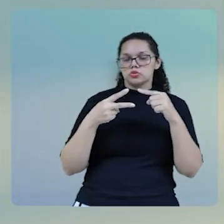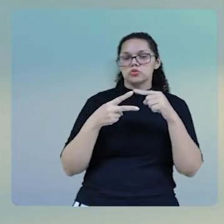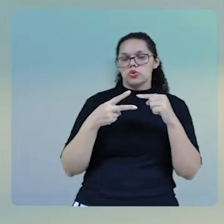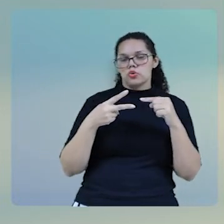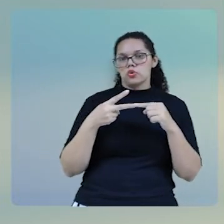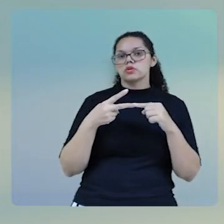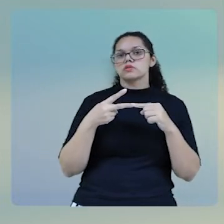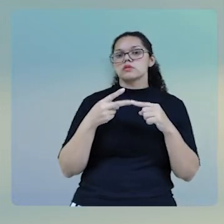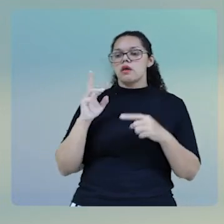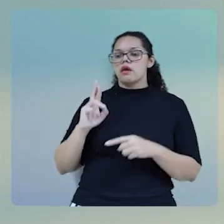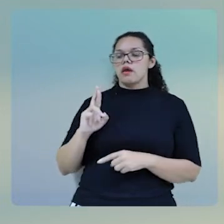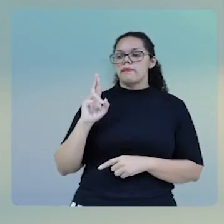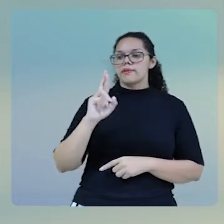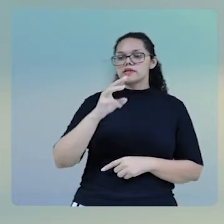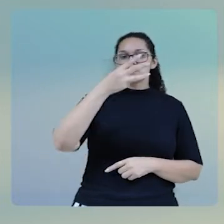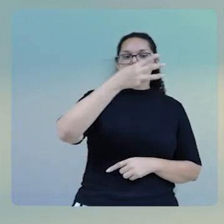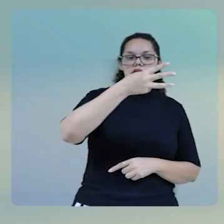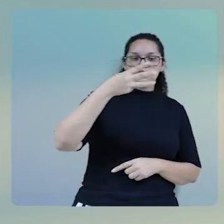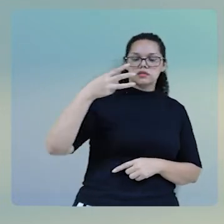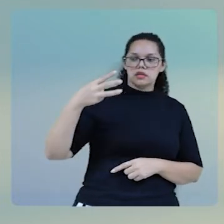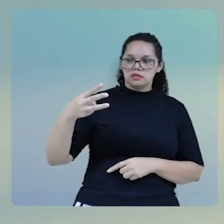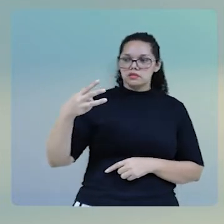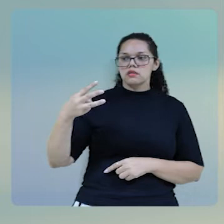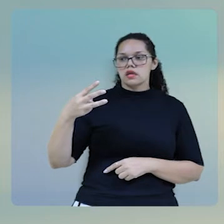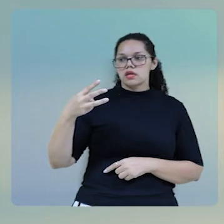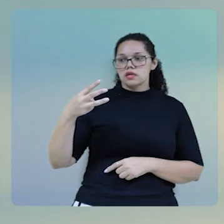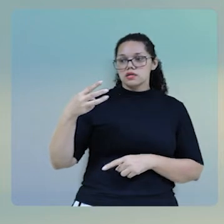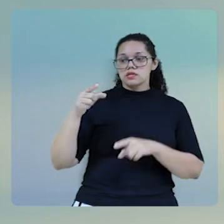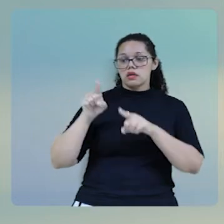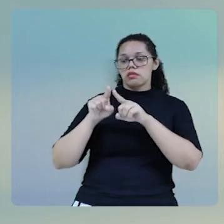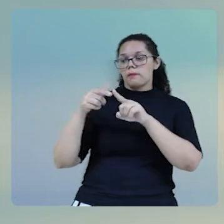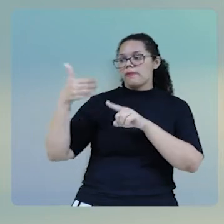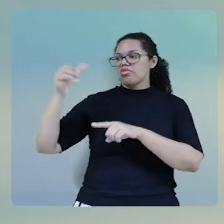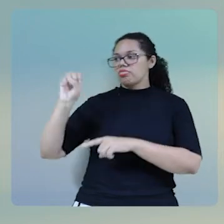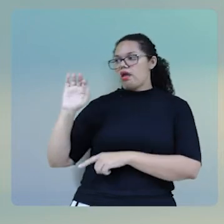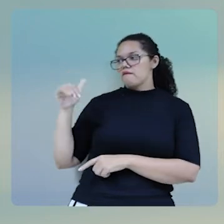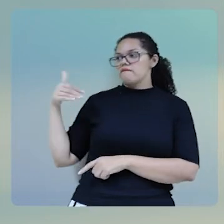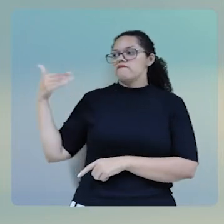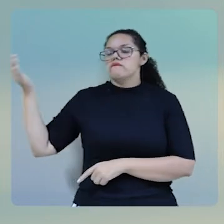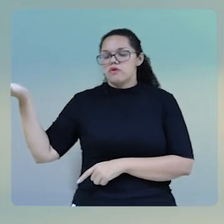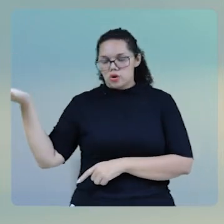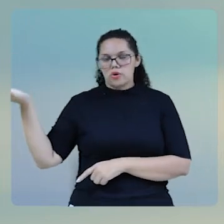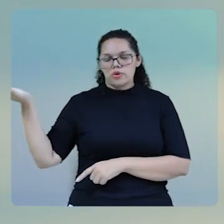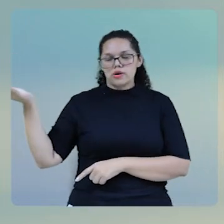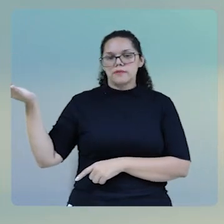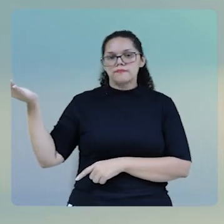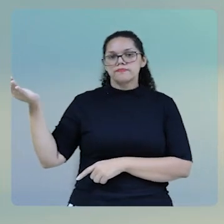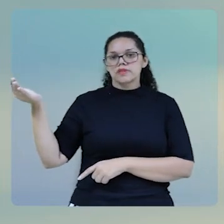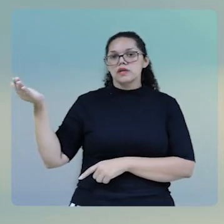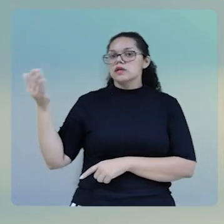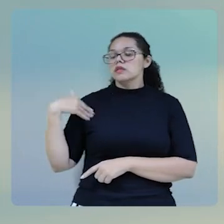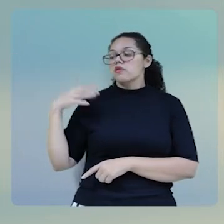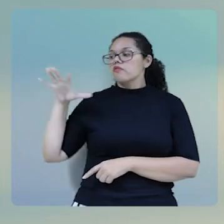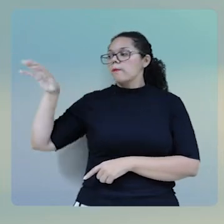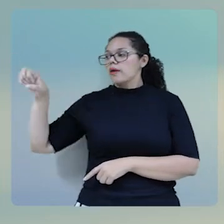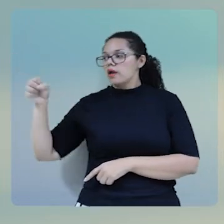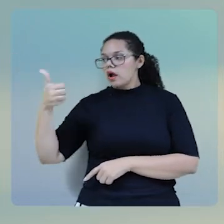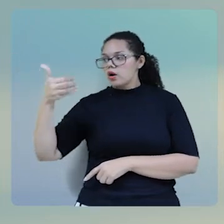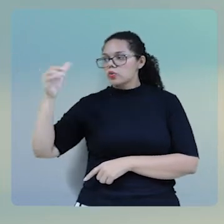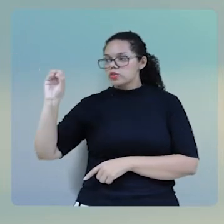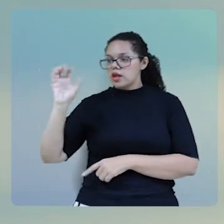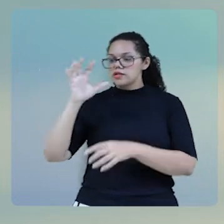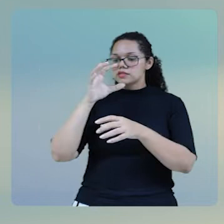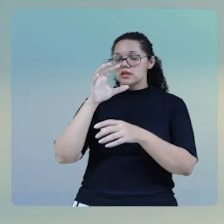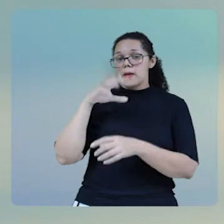juntos representam 33, mas tem um de 10 aqui do lado de fora. Se tem um 10 do lado de fora, eu vou pegar o 10 mais